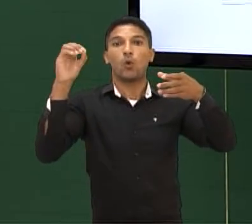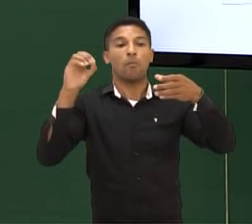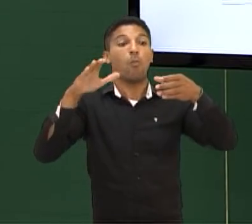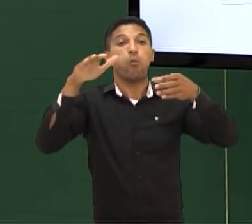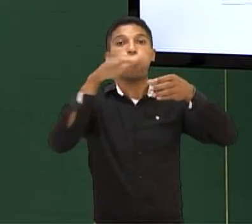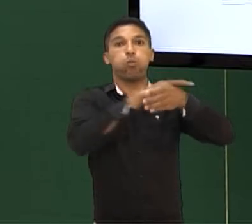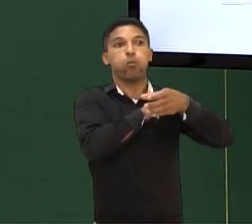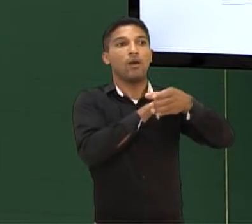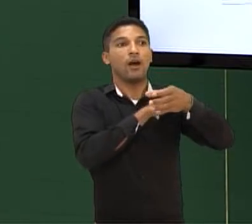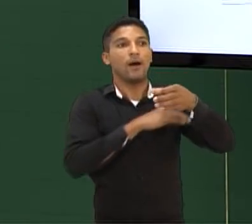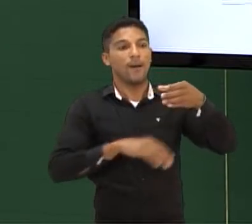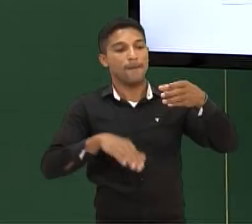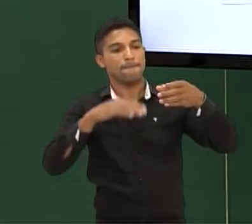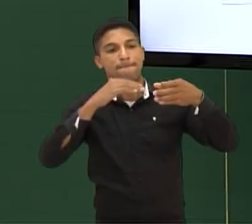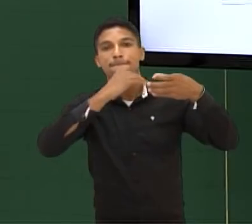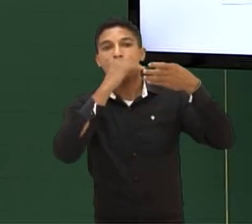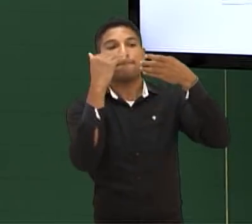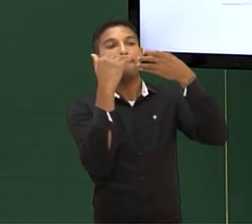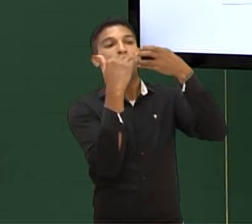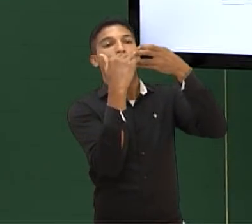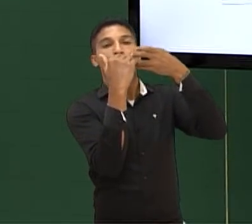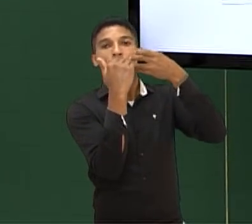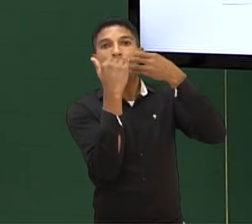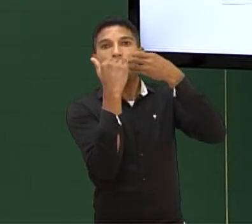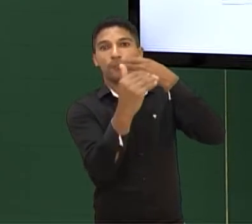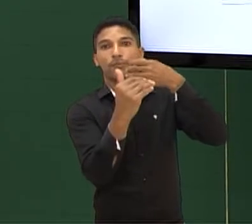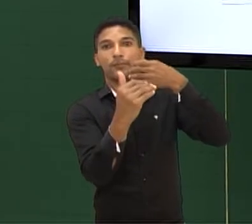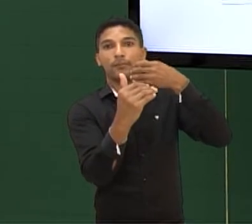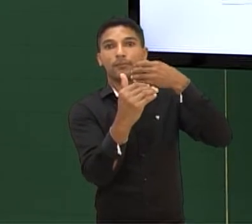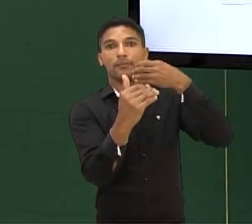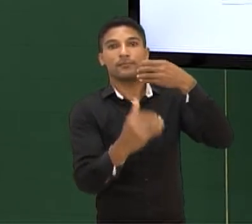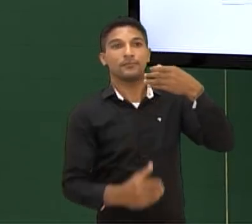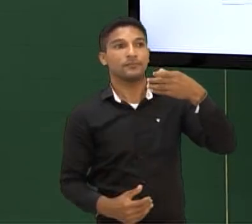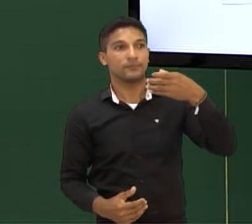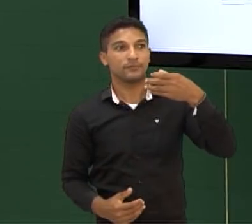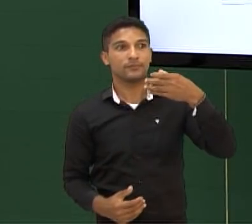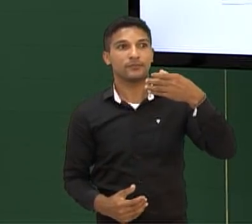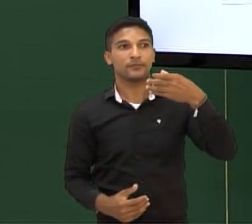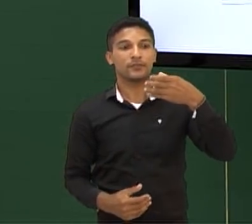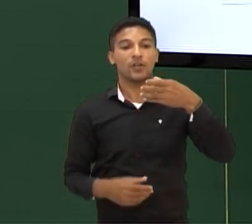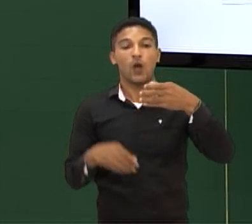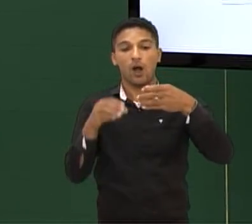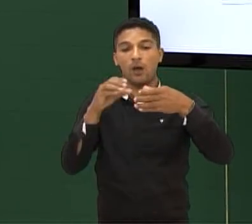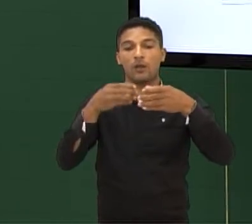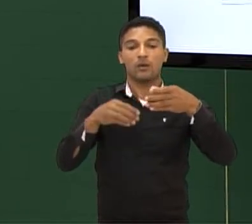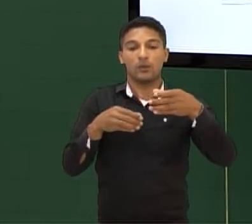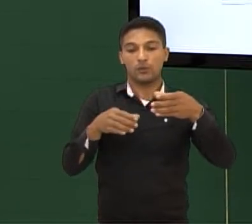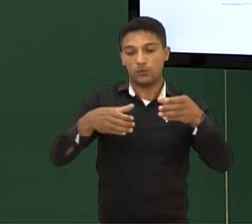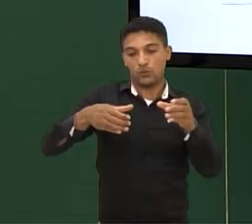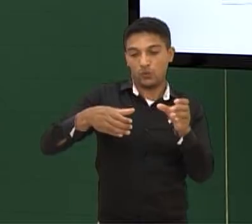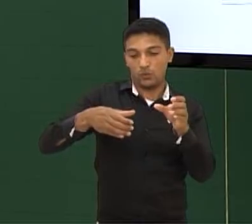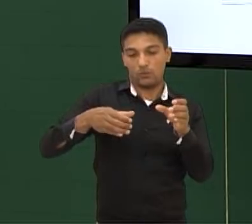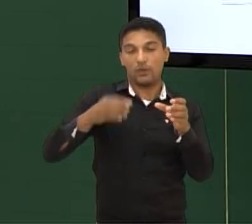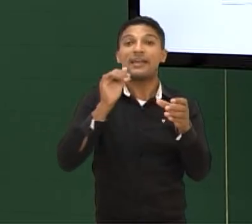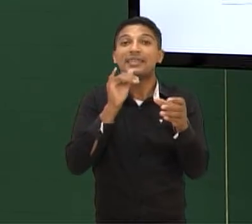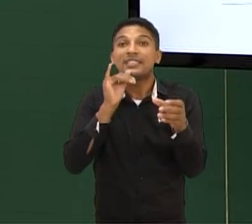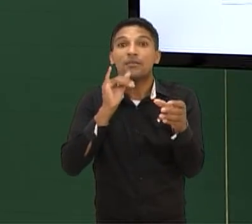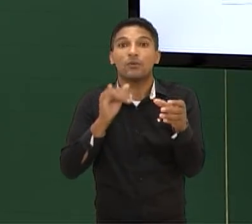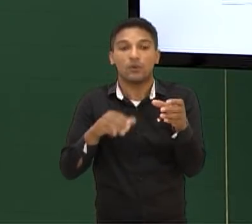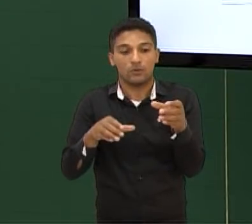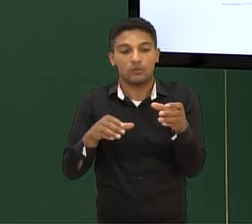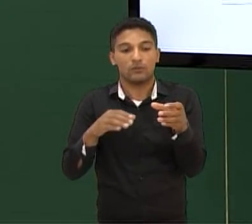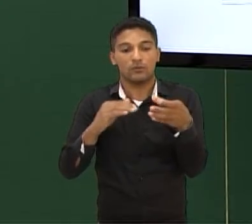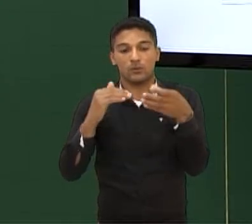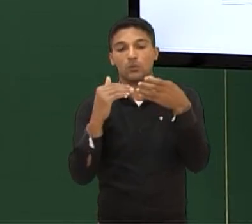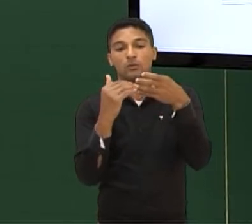dividir ele em 2 partes, eu usar uma parte e também usar a outra parte. Eu usei 2 partes, de um total de 2 partes.